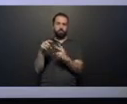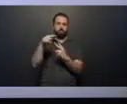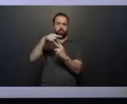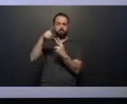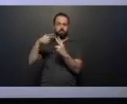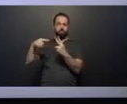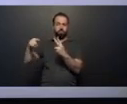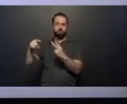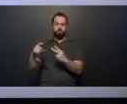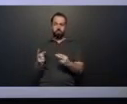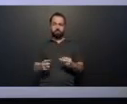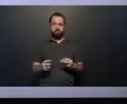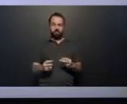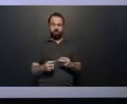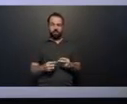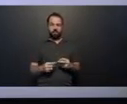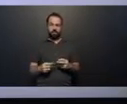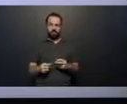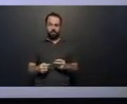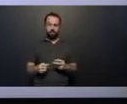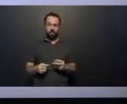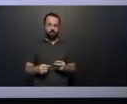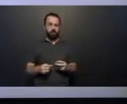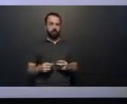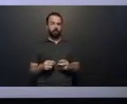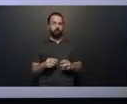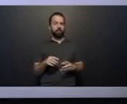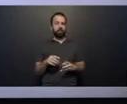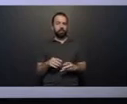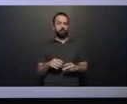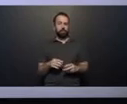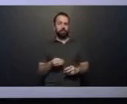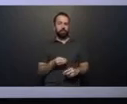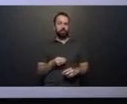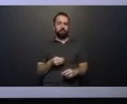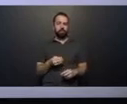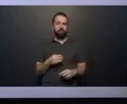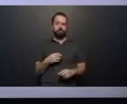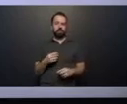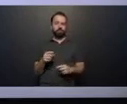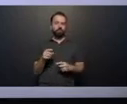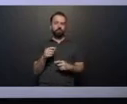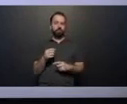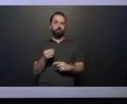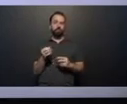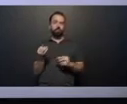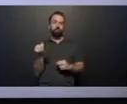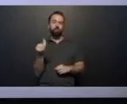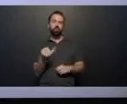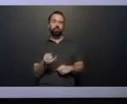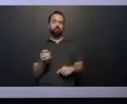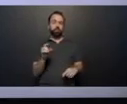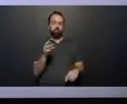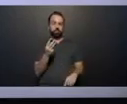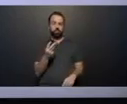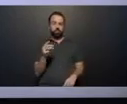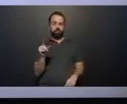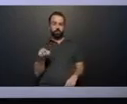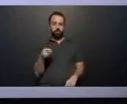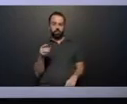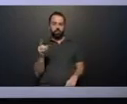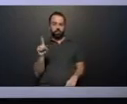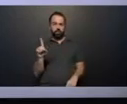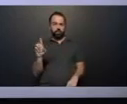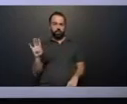3,14. Se eu pego uma latinha de conserva e meço o comprimento dela e o seu